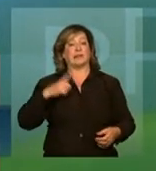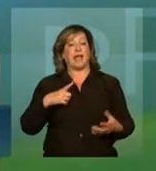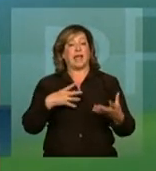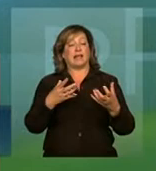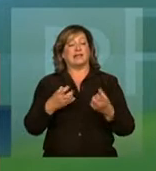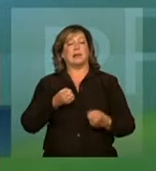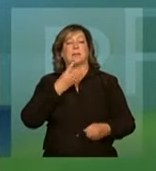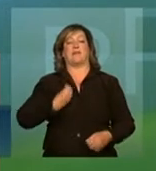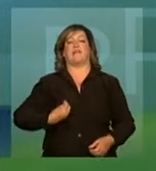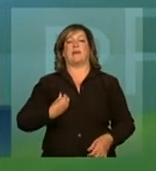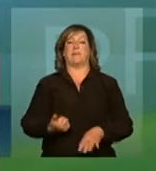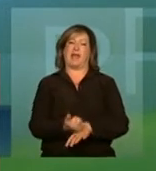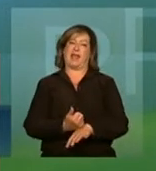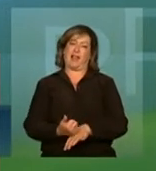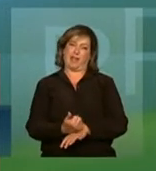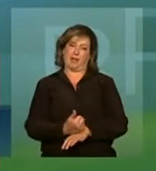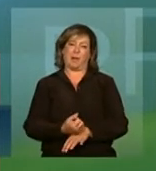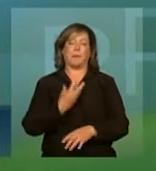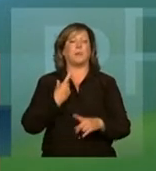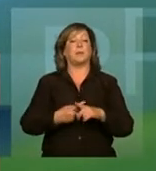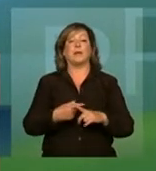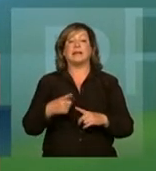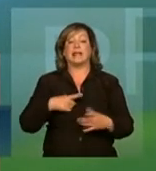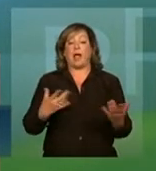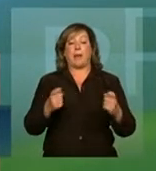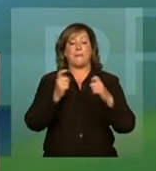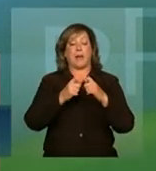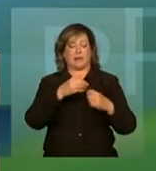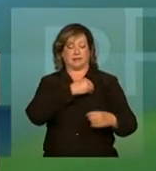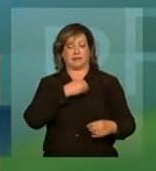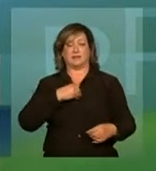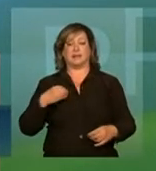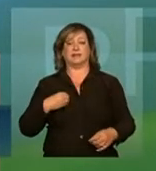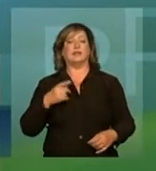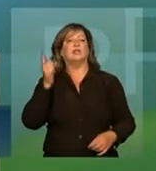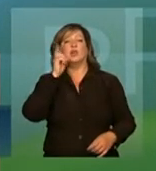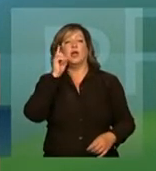recebendo dignidade. Pelo simples fato de terem um médico